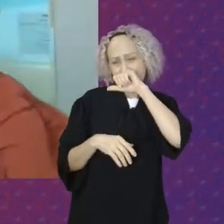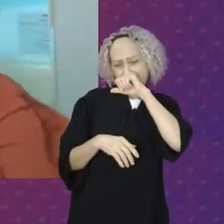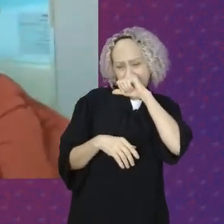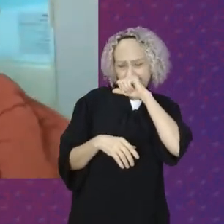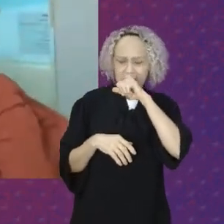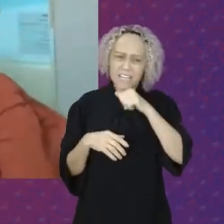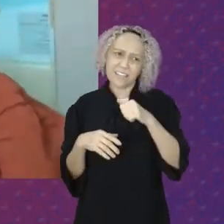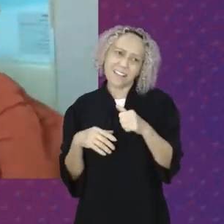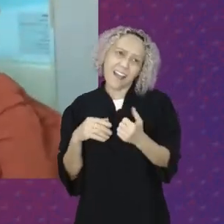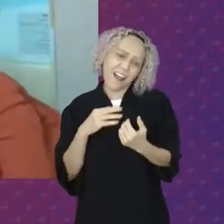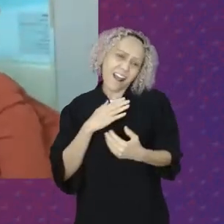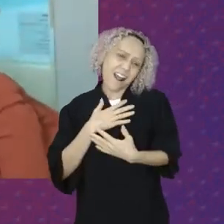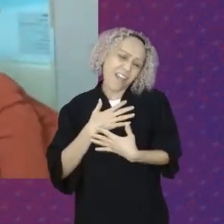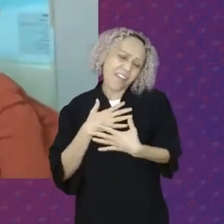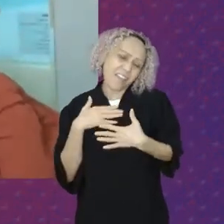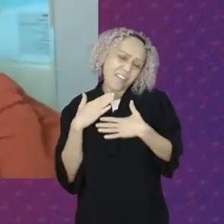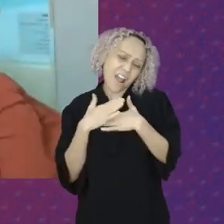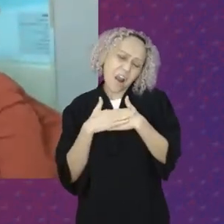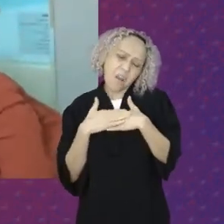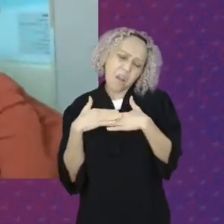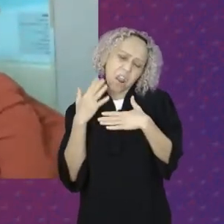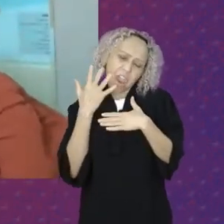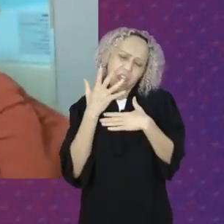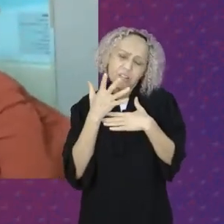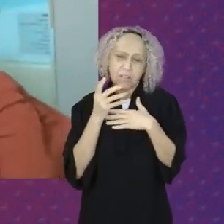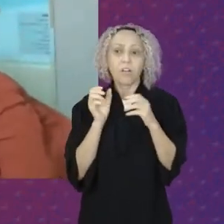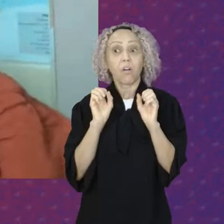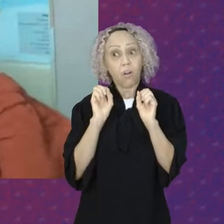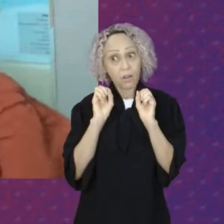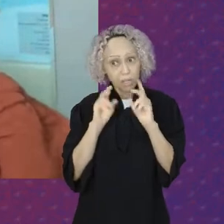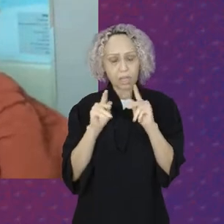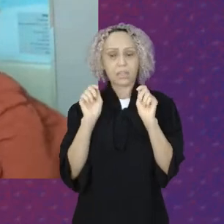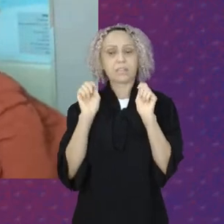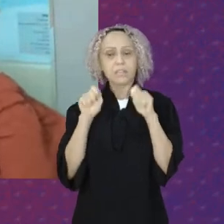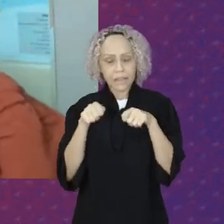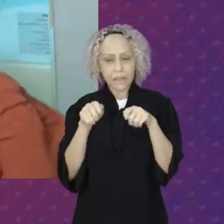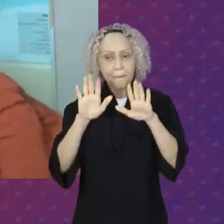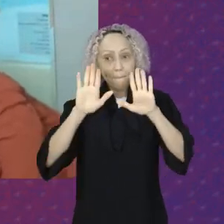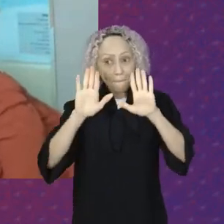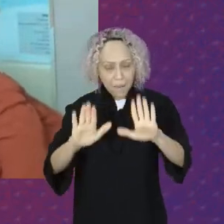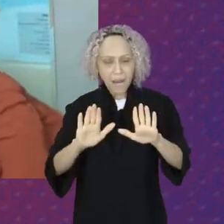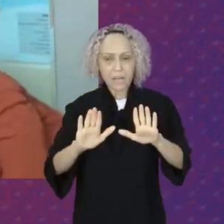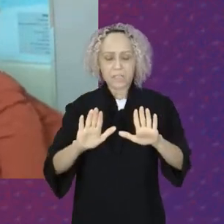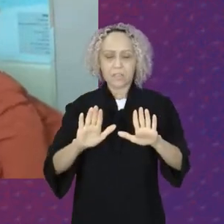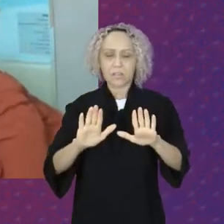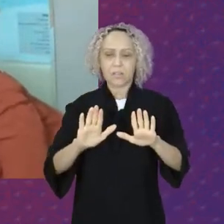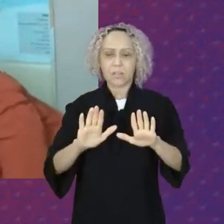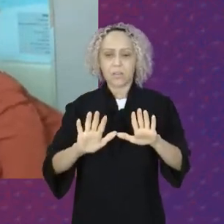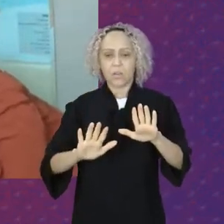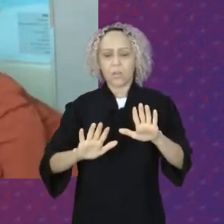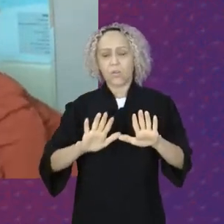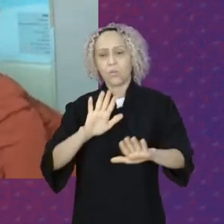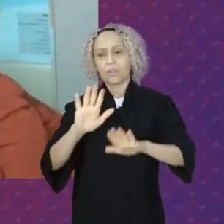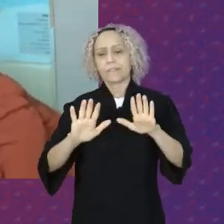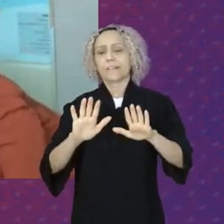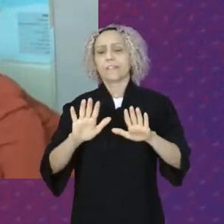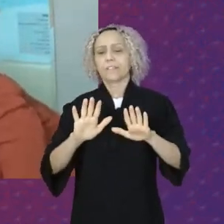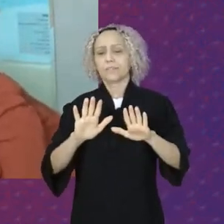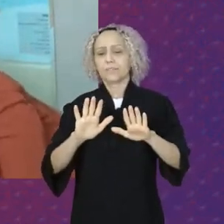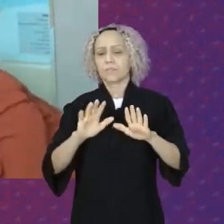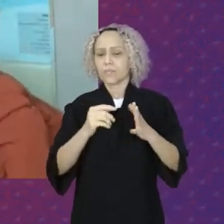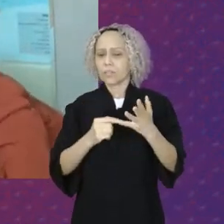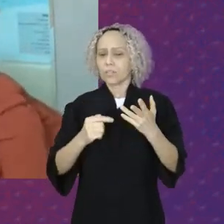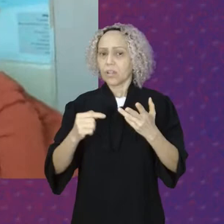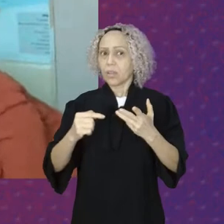quê. Eu acho que isso a gente precisa romper. Olhem essas mulheres mães de outra forma, principalmente